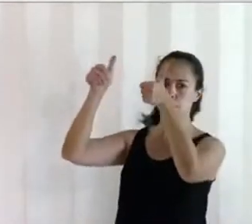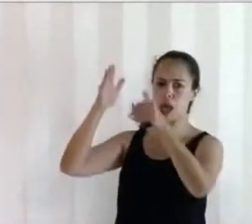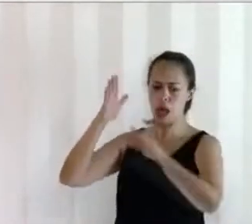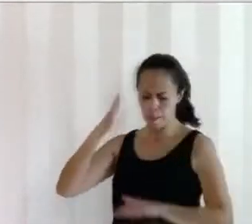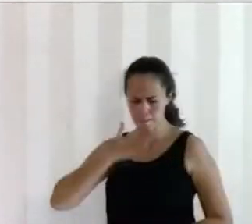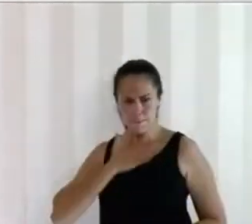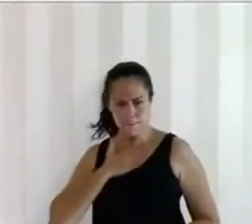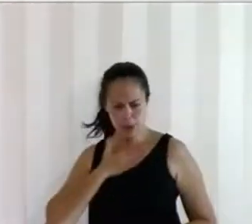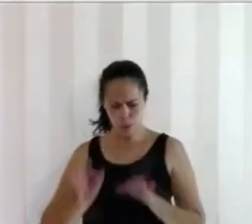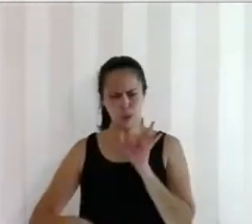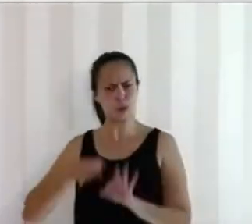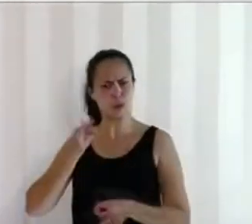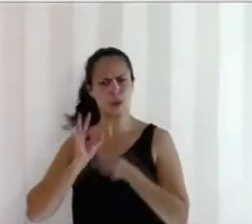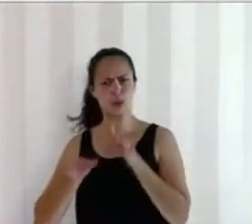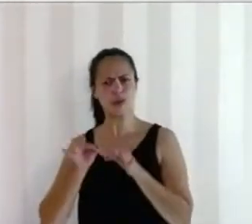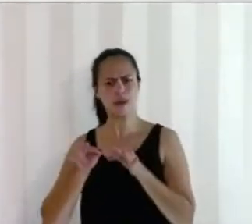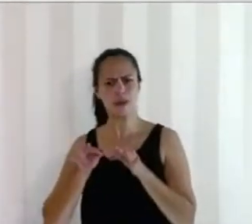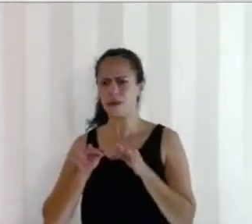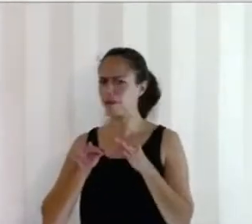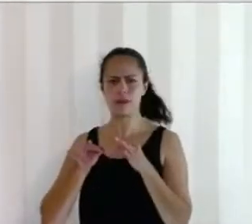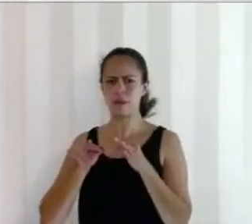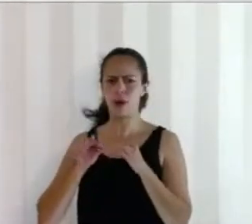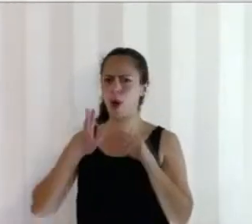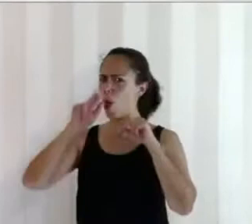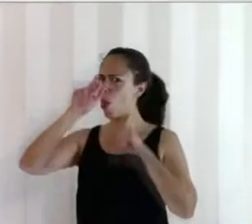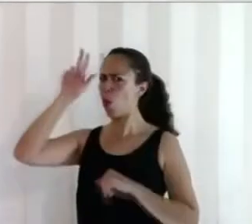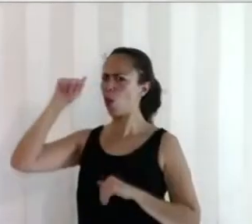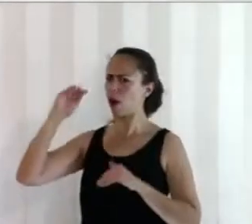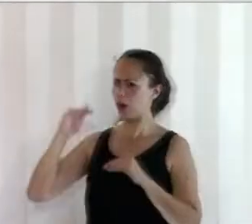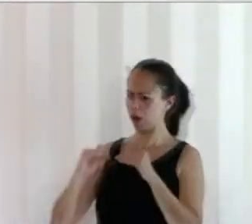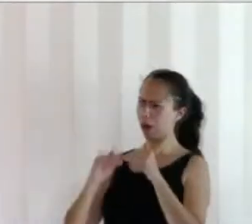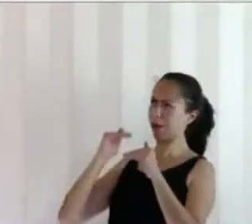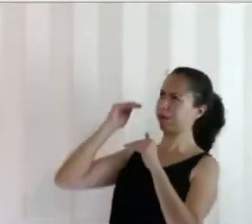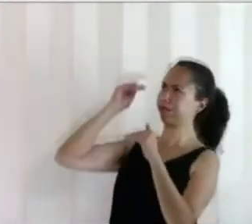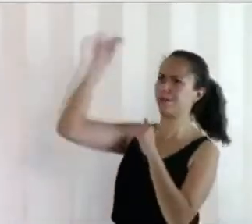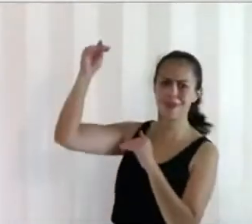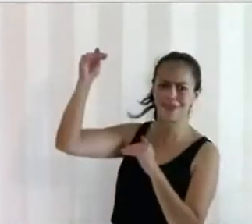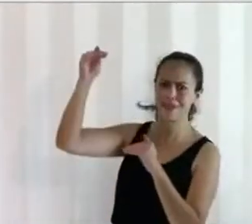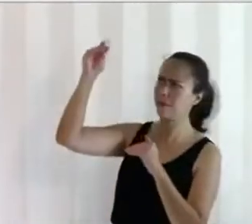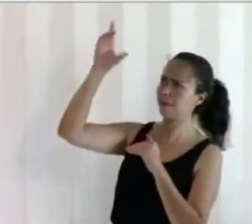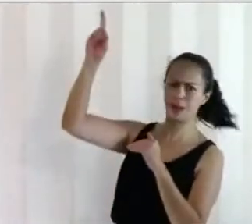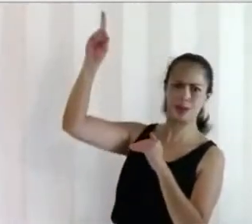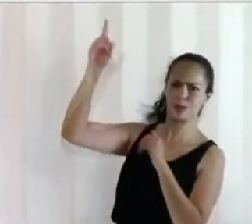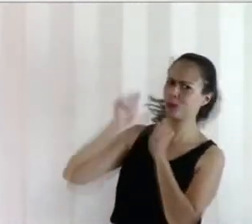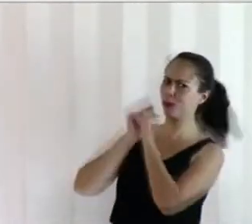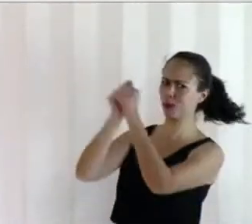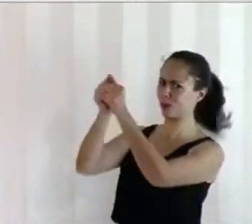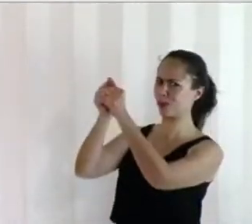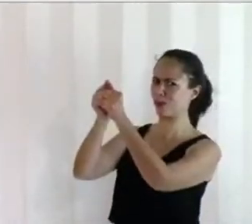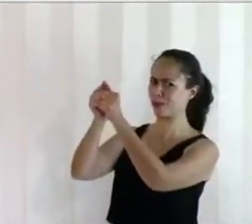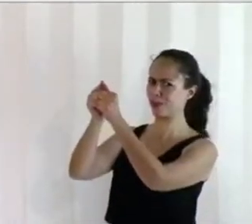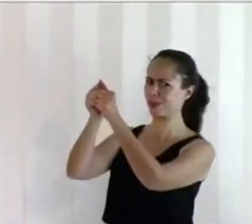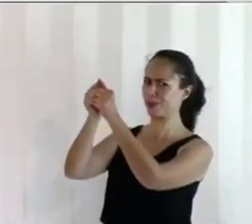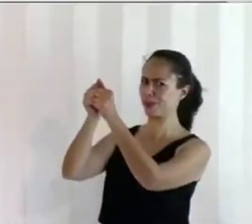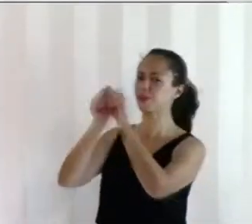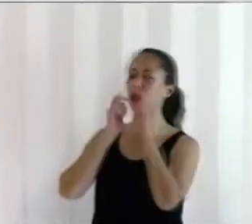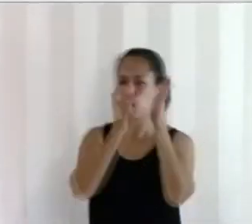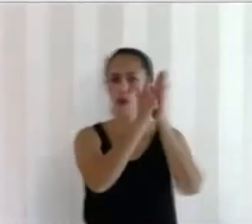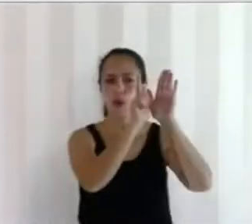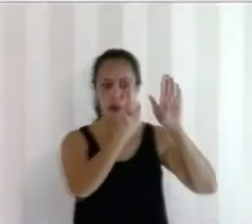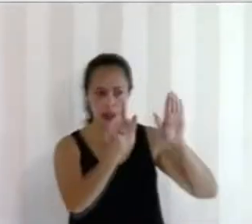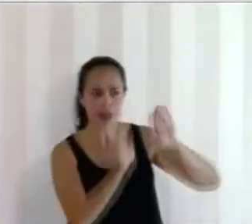e justiça para Jesus. O que não é, imagino que já tenha ficado claro. Agora, o que é lei